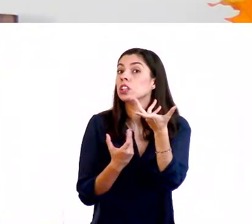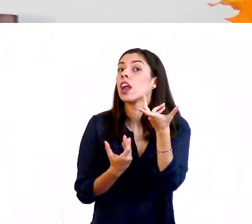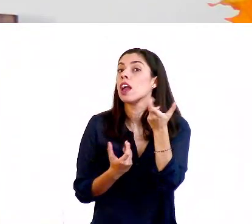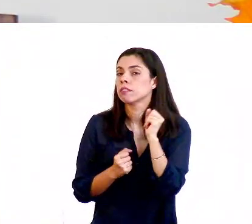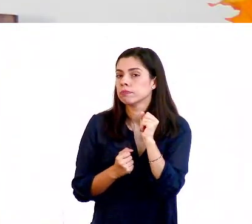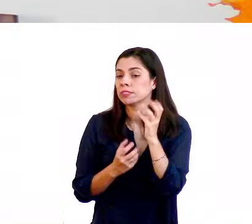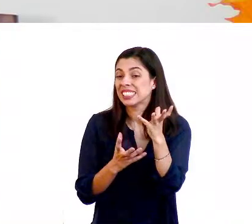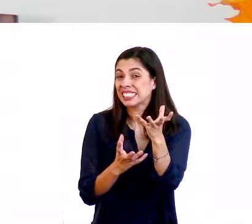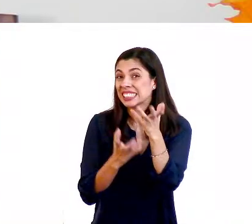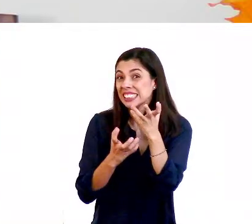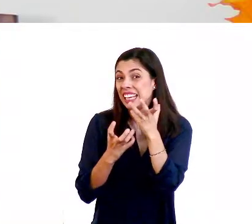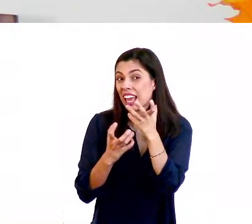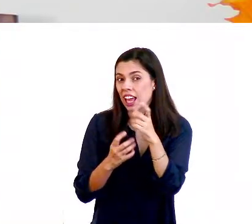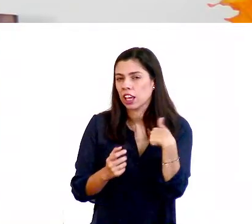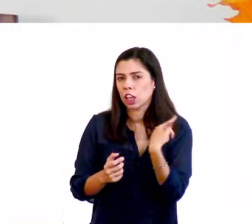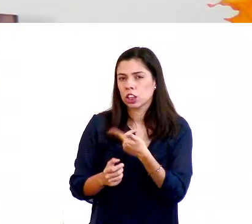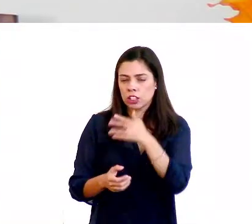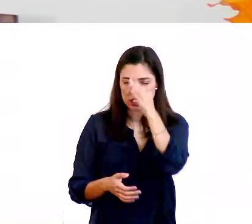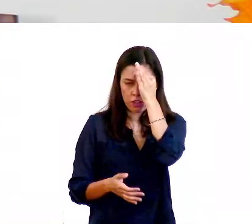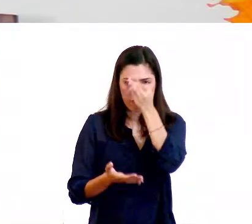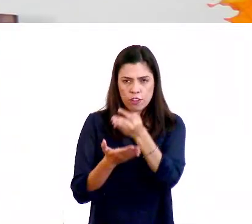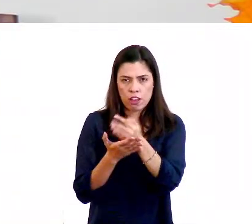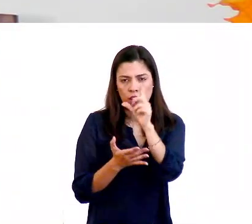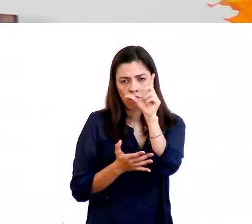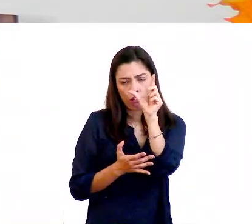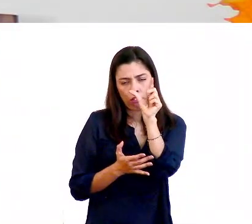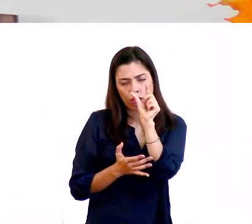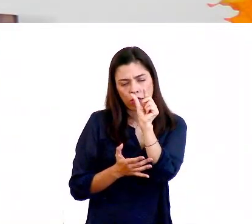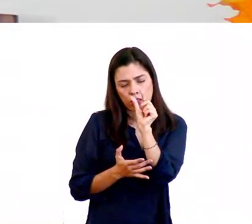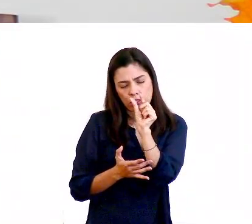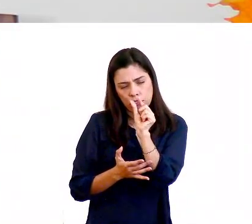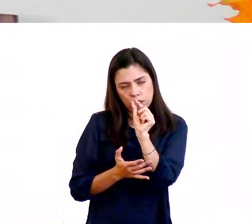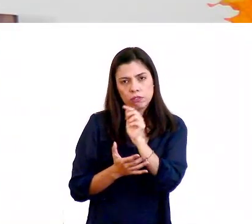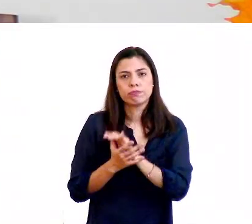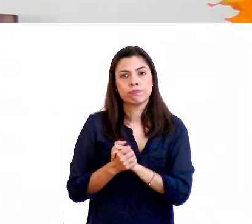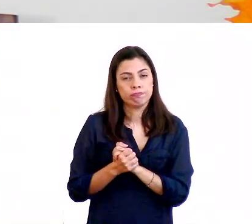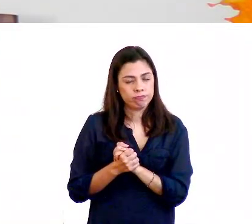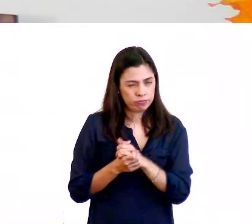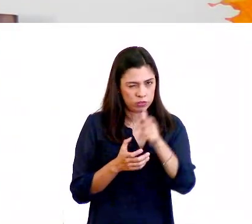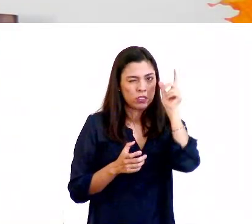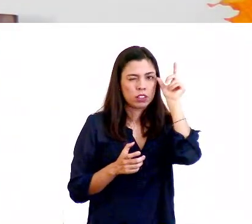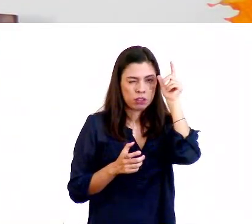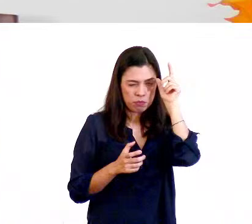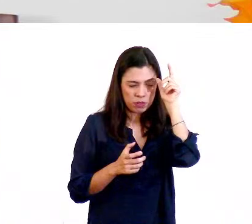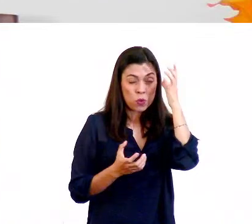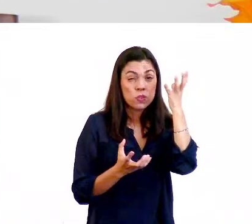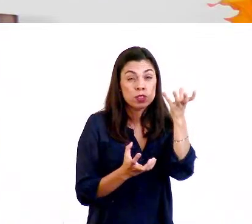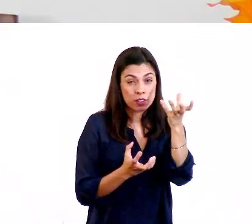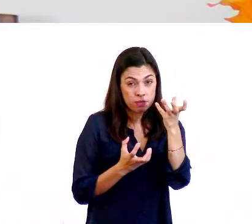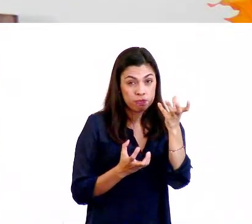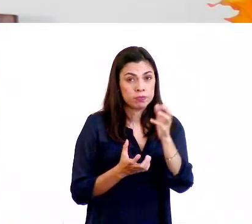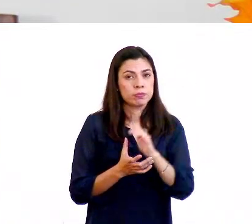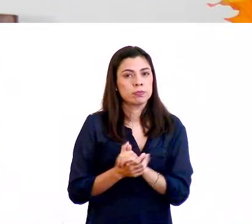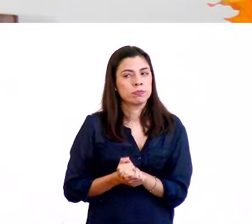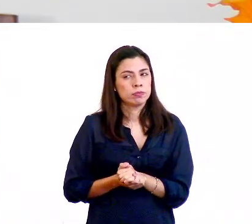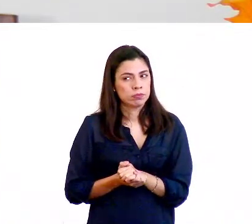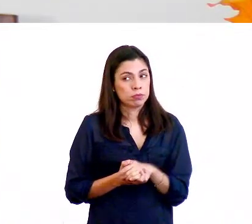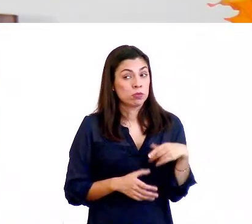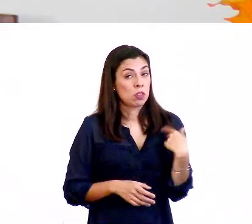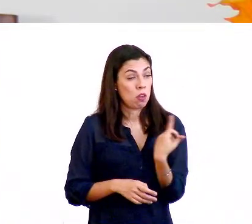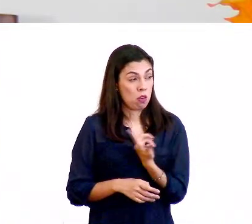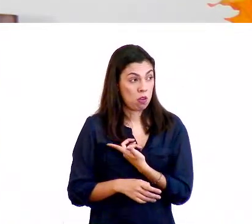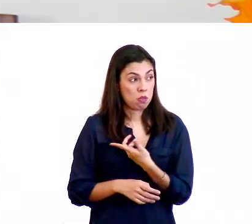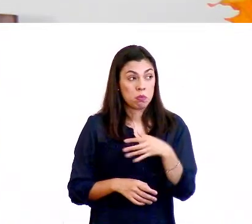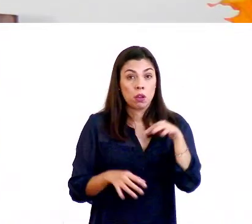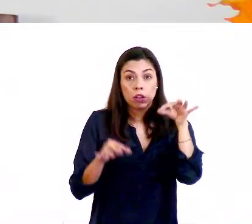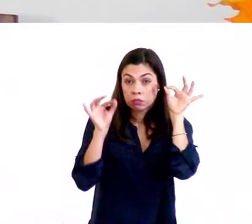Essa passagem, meus irmãos e irmãs, nos ajuda a entender como é que nós podemos ter